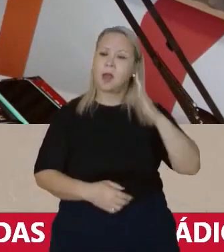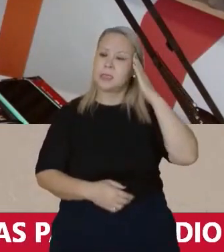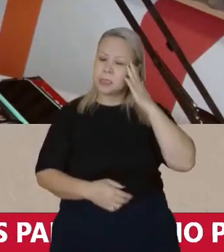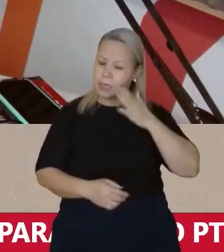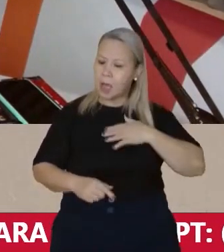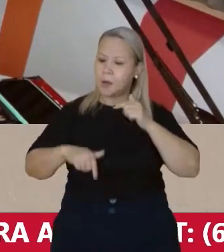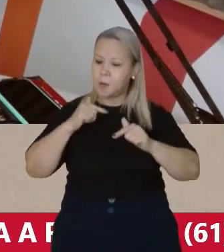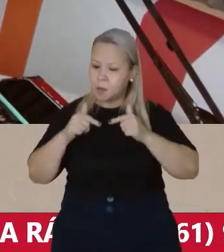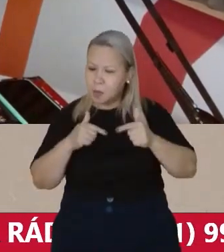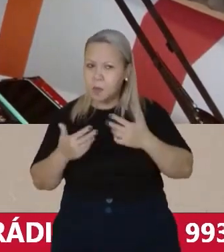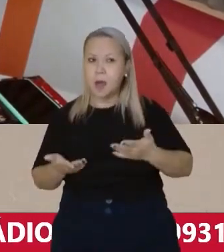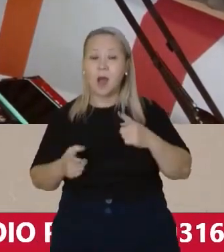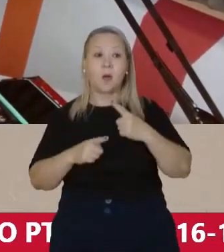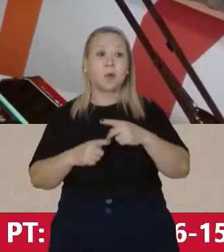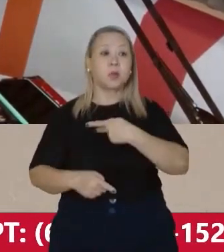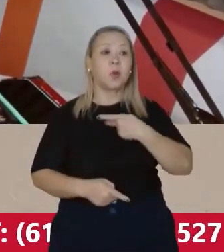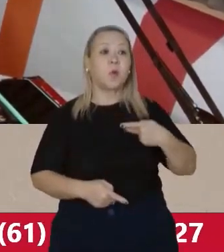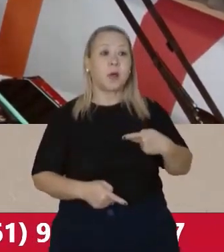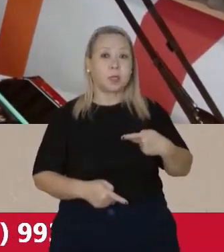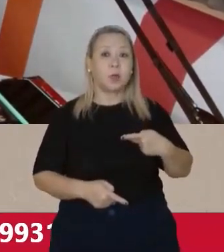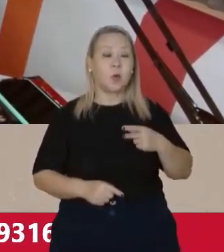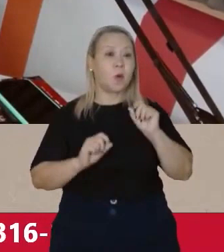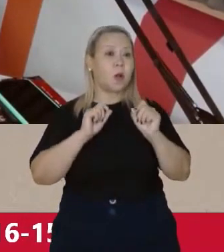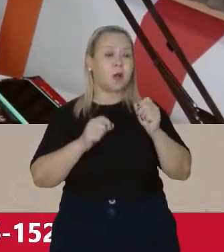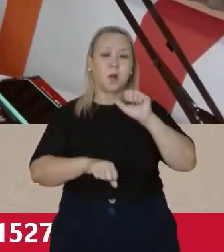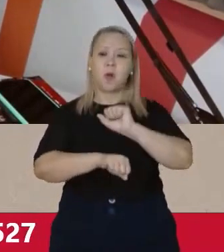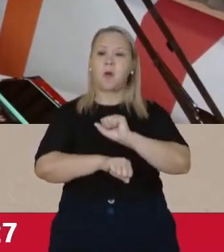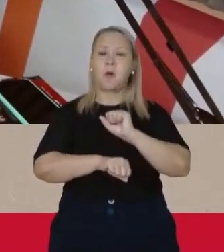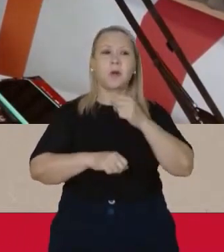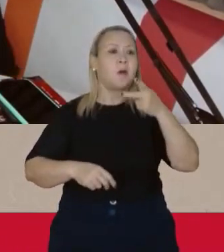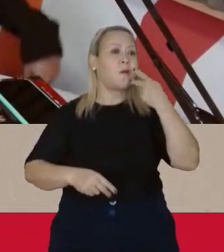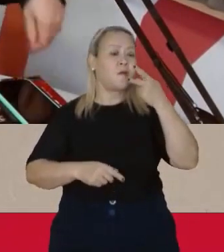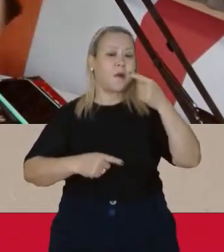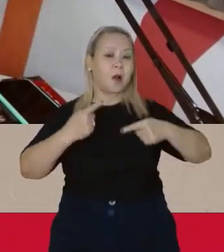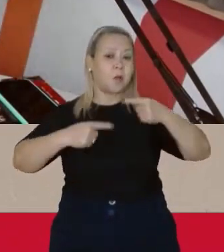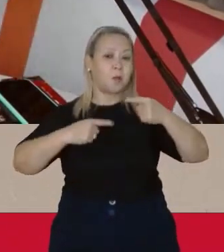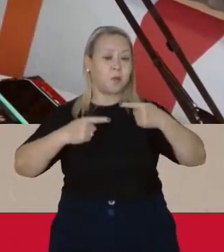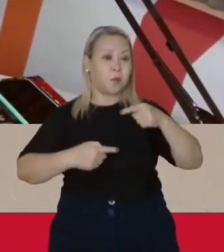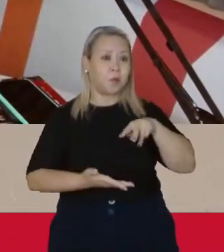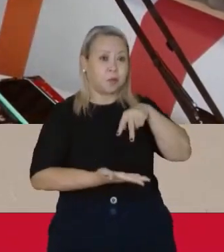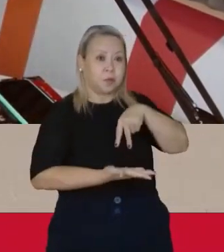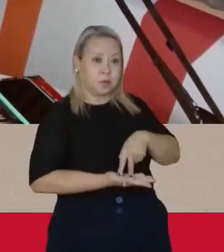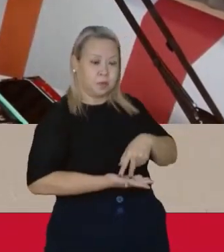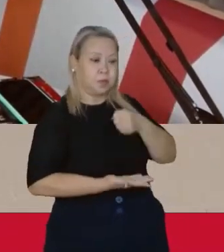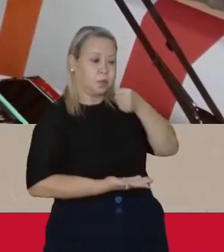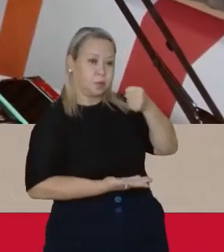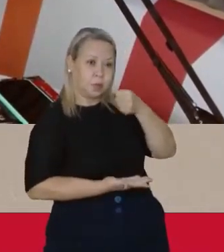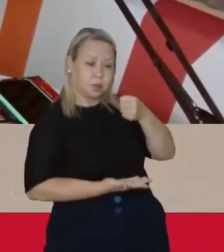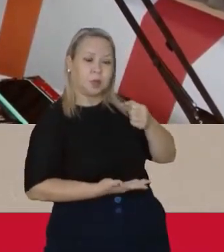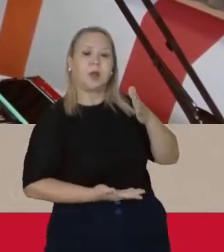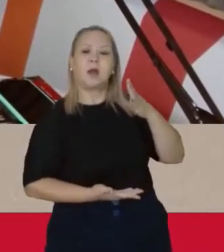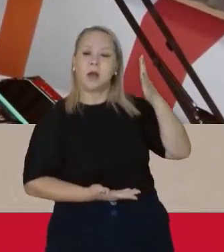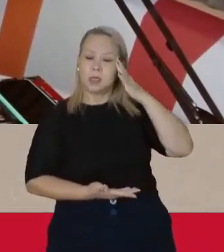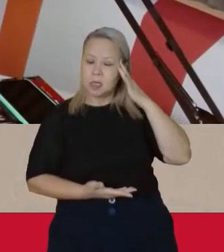acho isso bom. Porque eu sou um pastor que eu não falo de política de púlpito. Eles sabem que eu sou filiado, eles sabem da minha atuação no